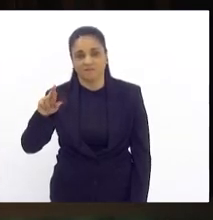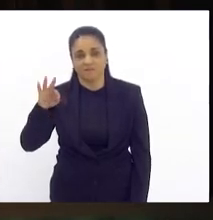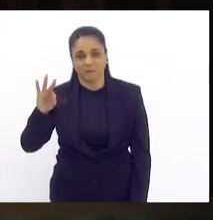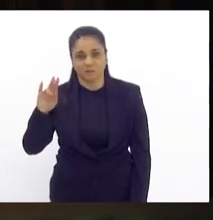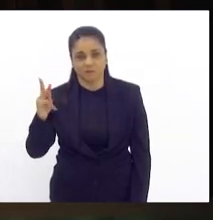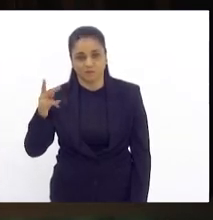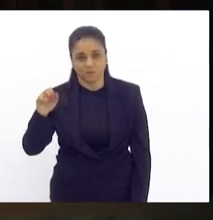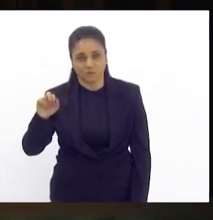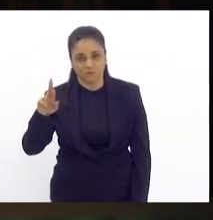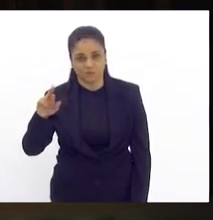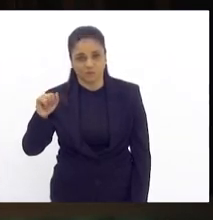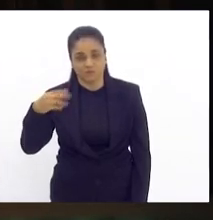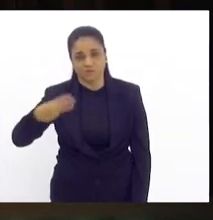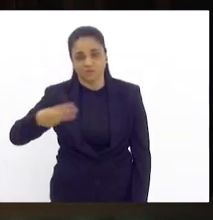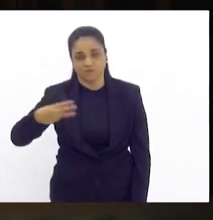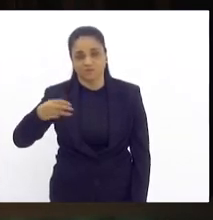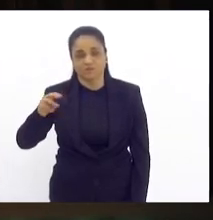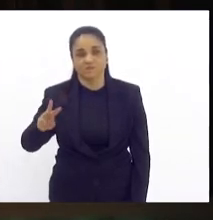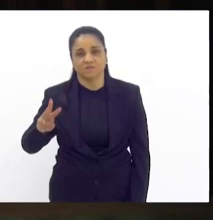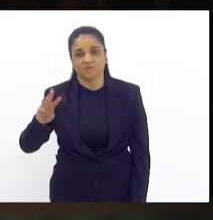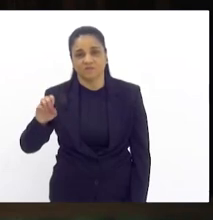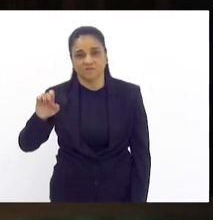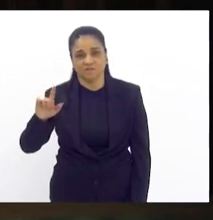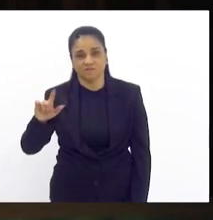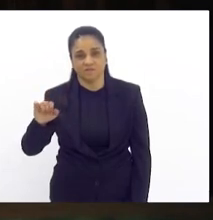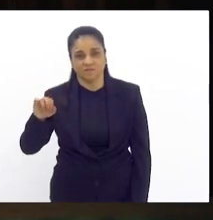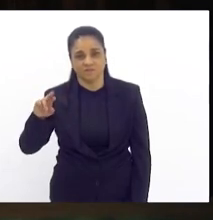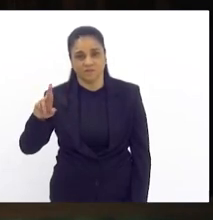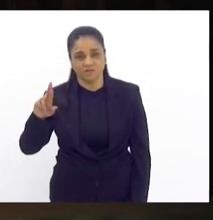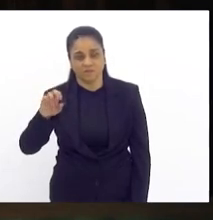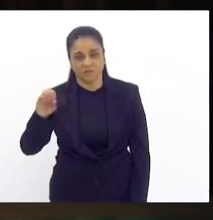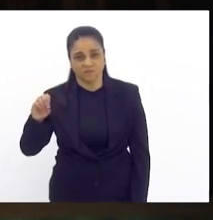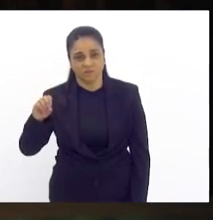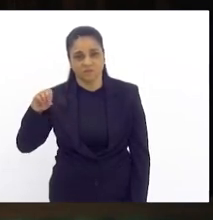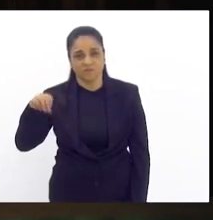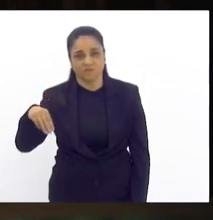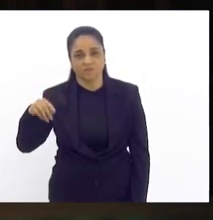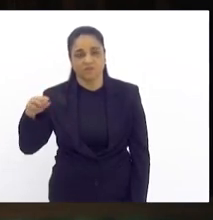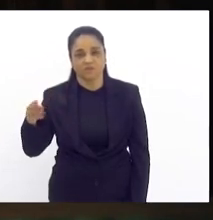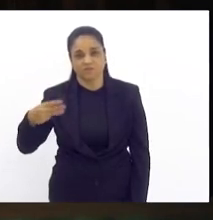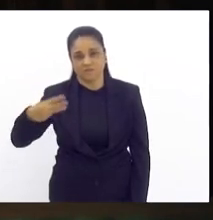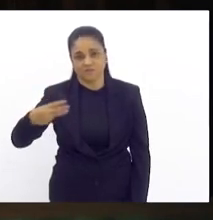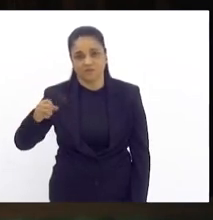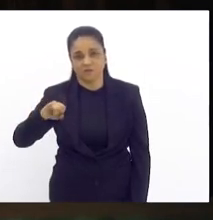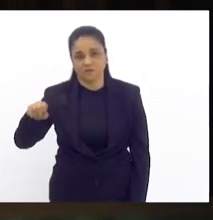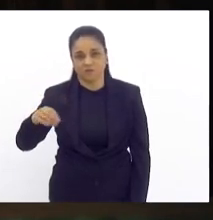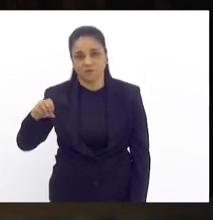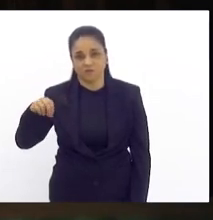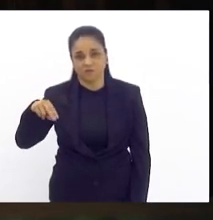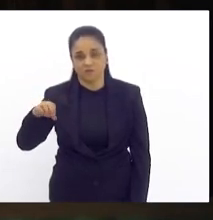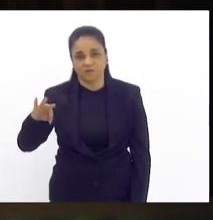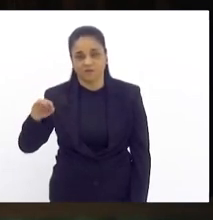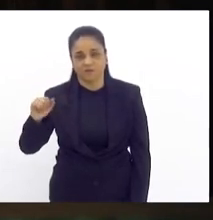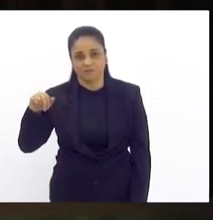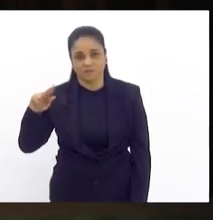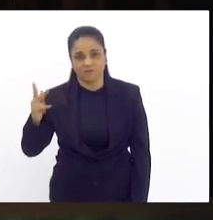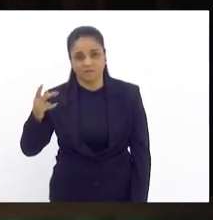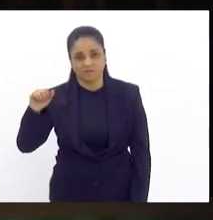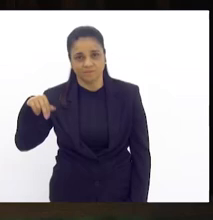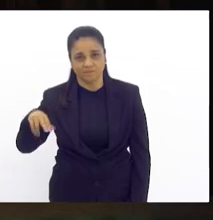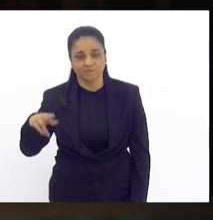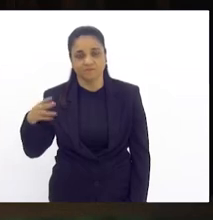Rocha. Terceiro Sargento Everon Nery da Silva. Terceiro Sargento Jonathan Teixeira Gonçalves.